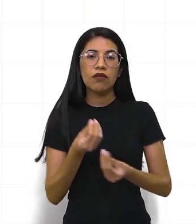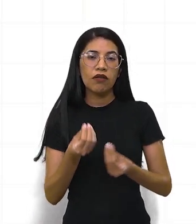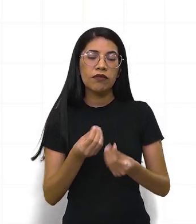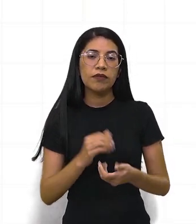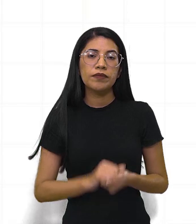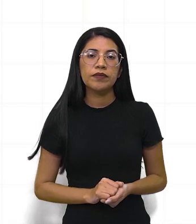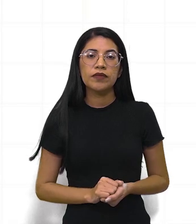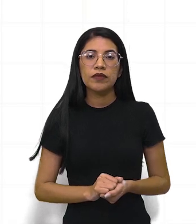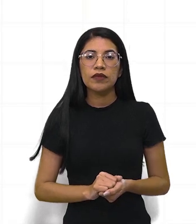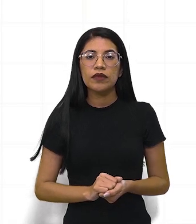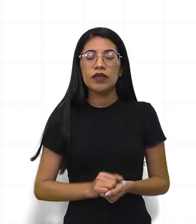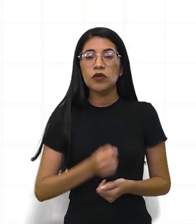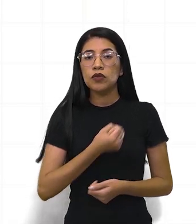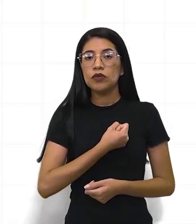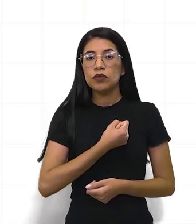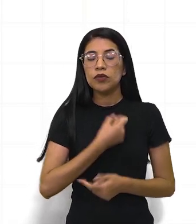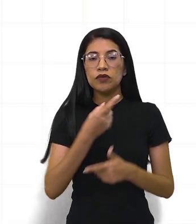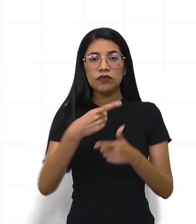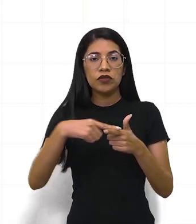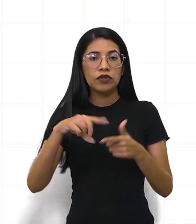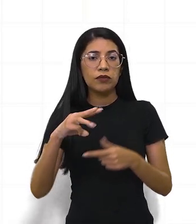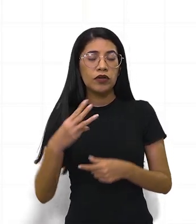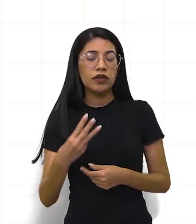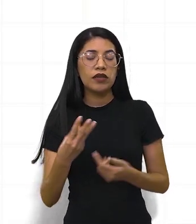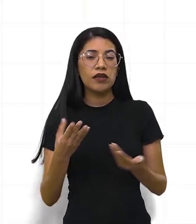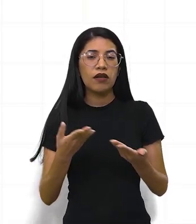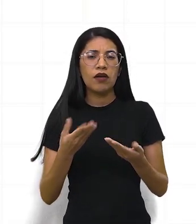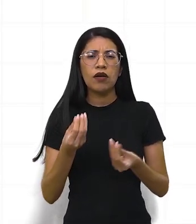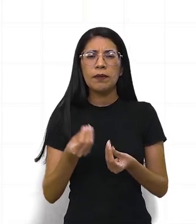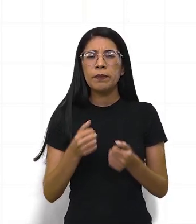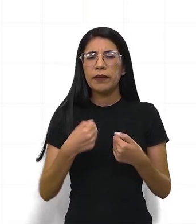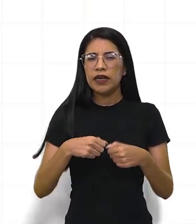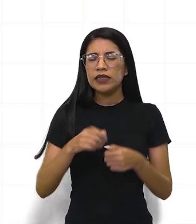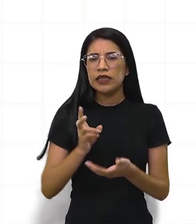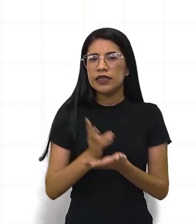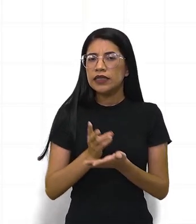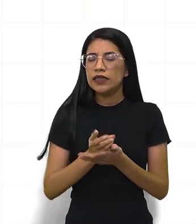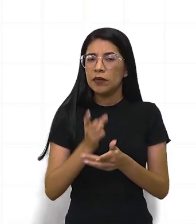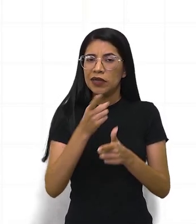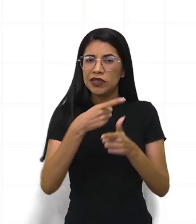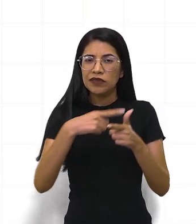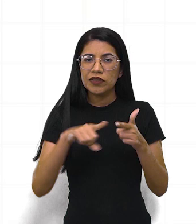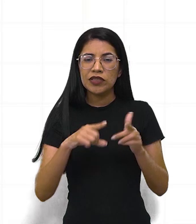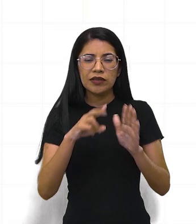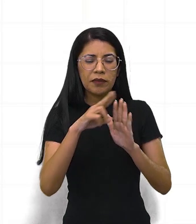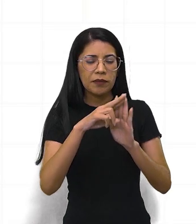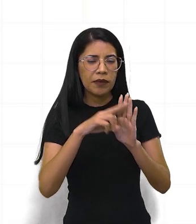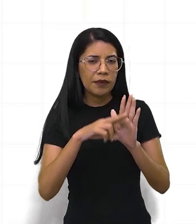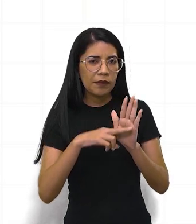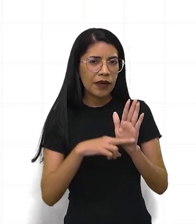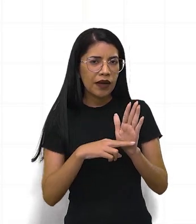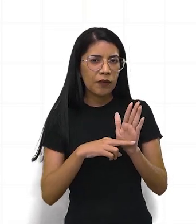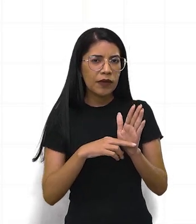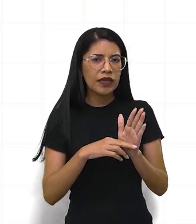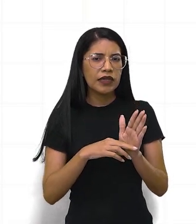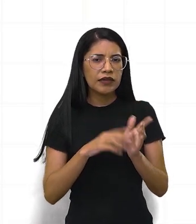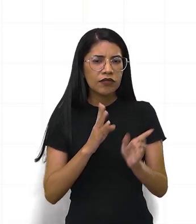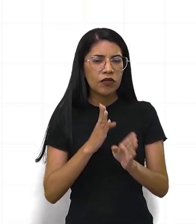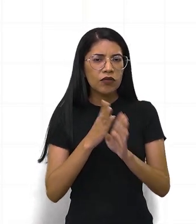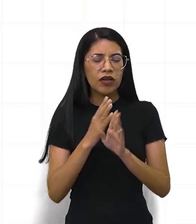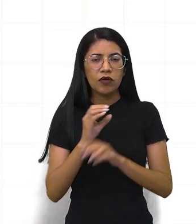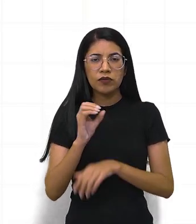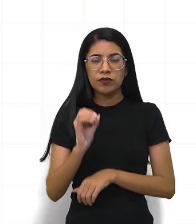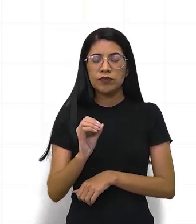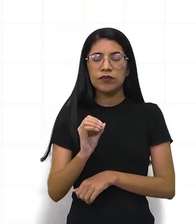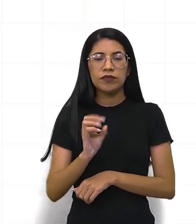que um número é divisível por 3? Eu vou precisar fazer toda vez a divisão, o algoritmo da divisão, para saber se o resto é 0?